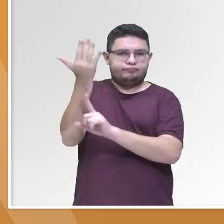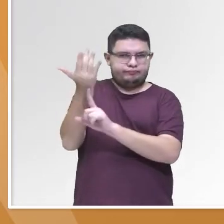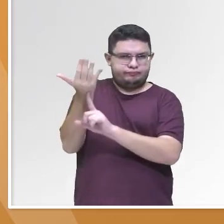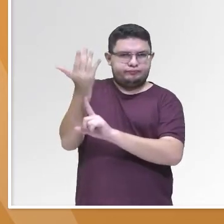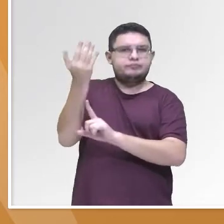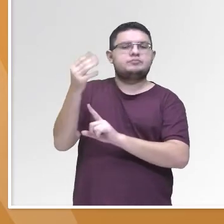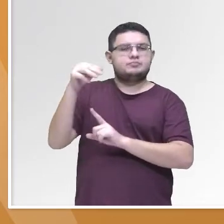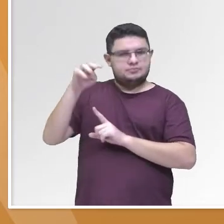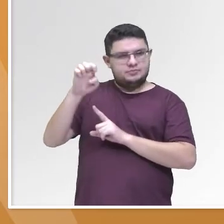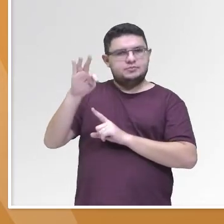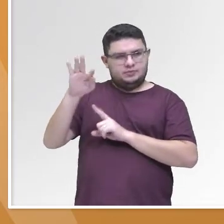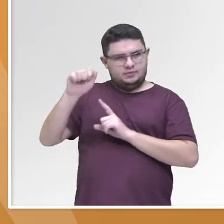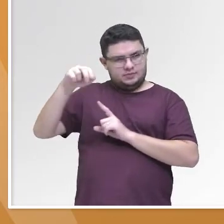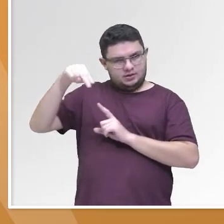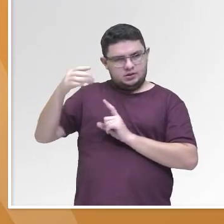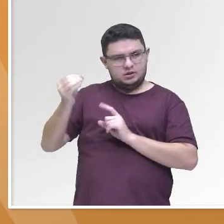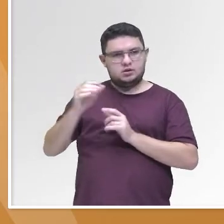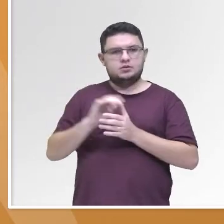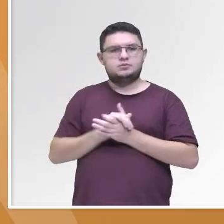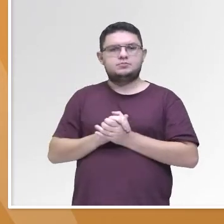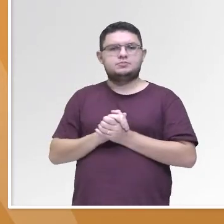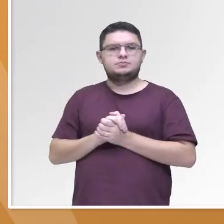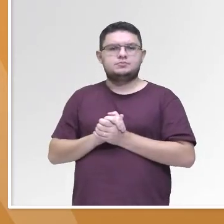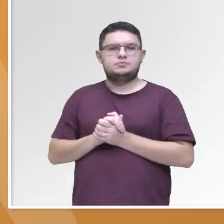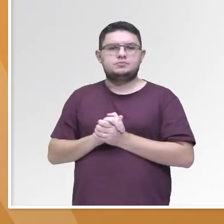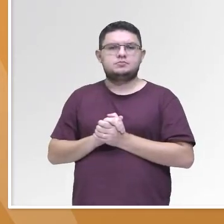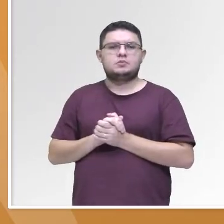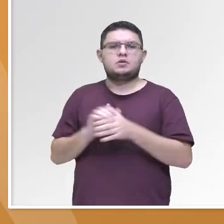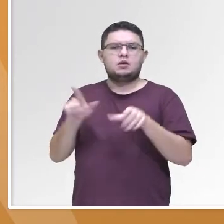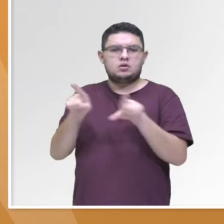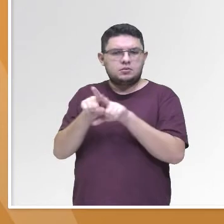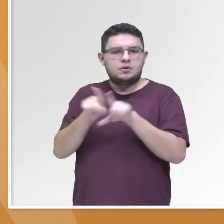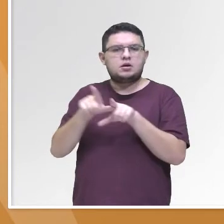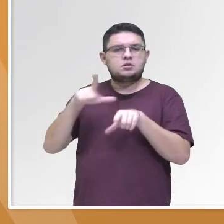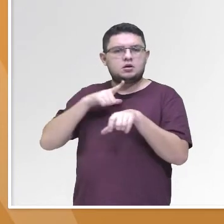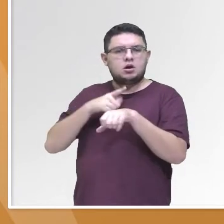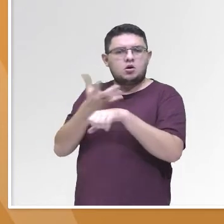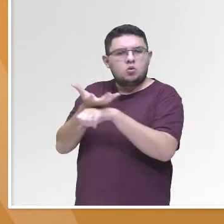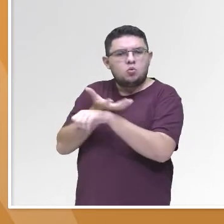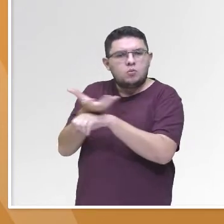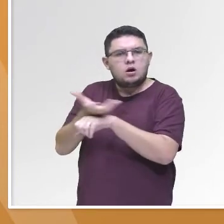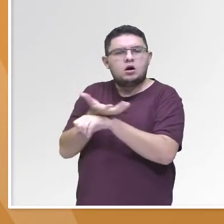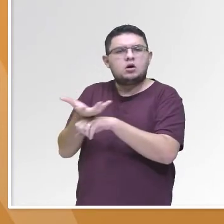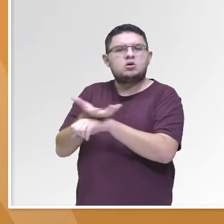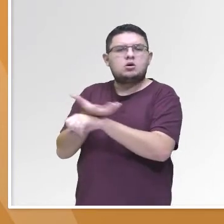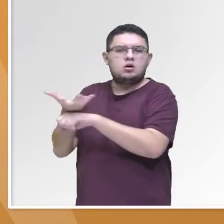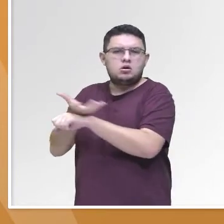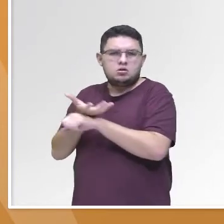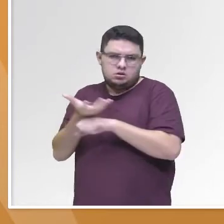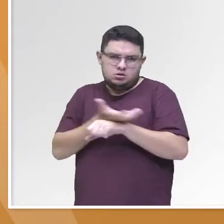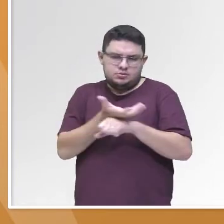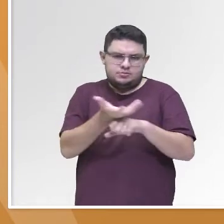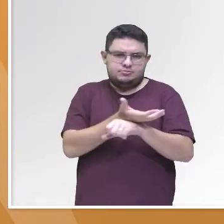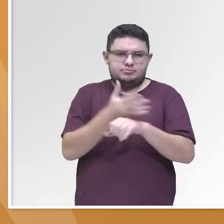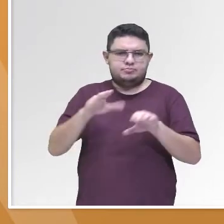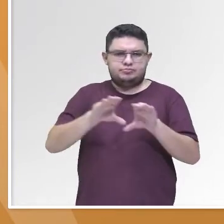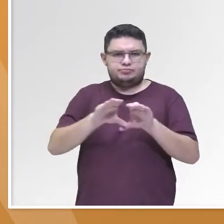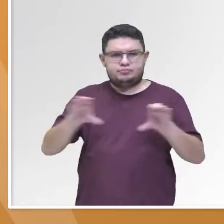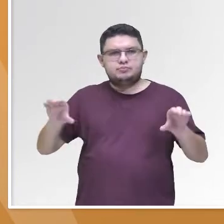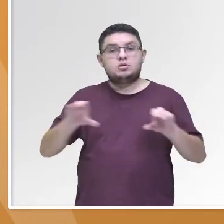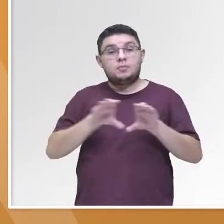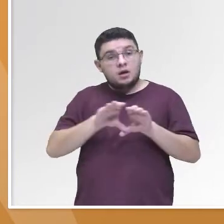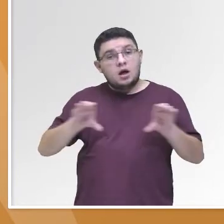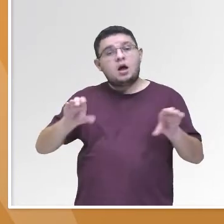aqui na imagem, olha, essa área aqui em verde, a grama que foi colocado, é inserido aí também uma camada de argila